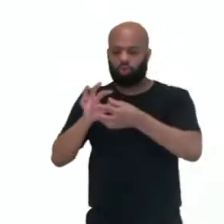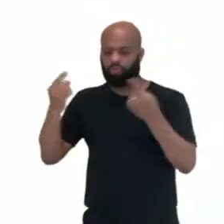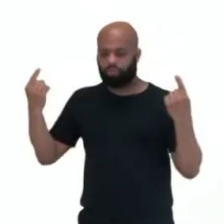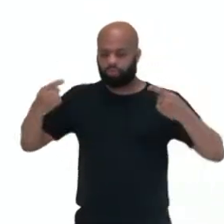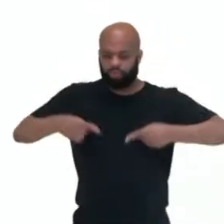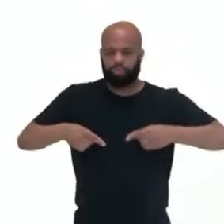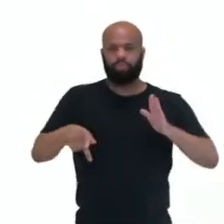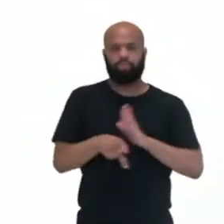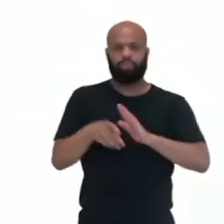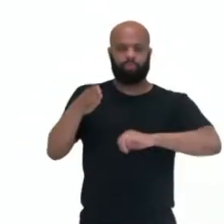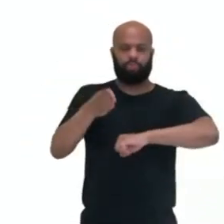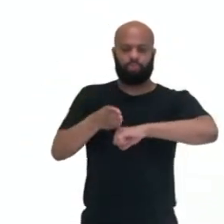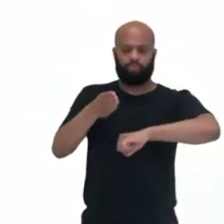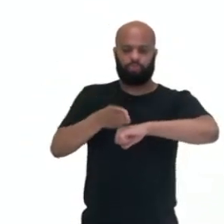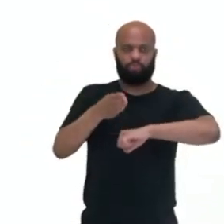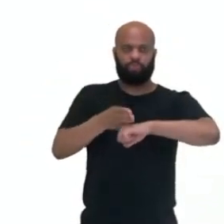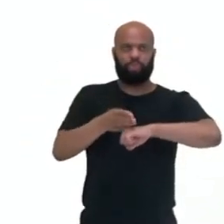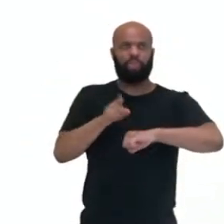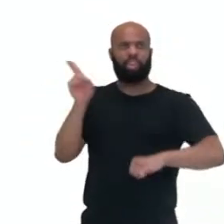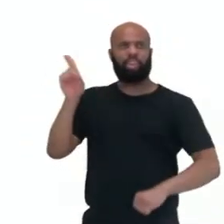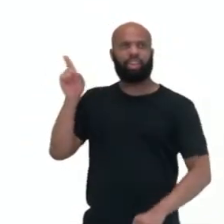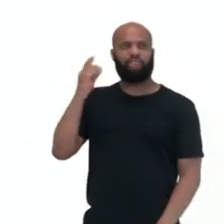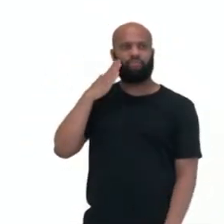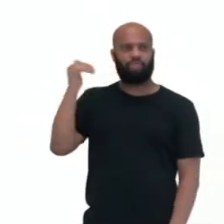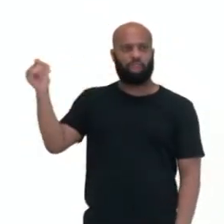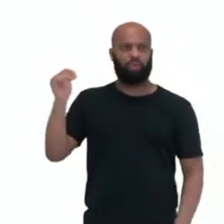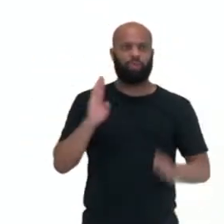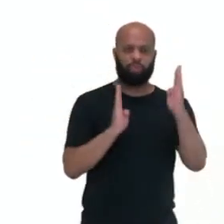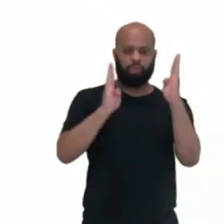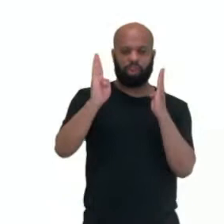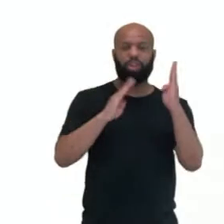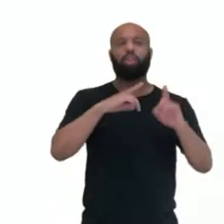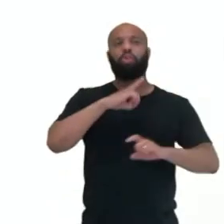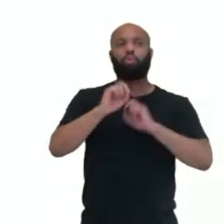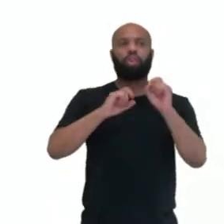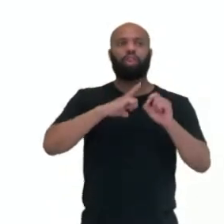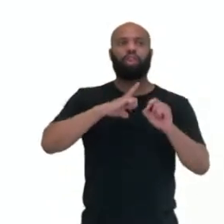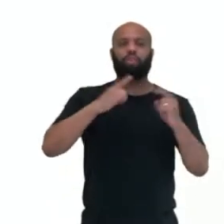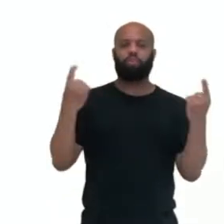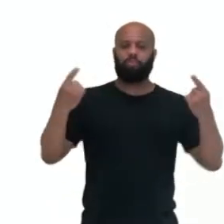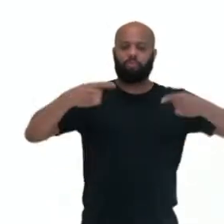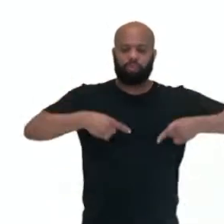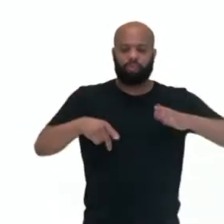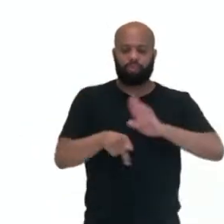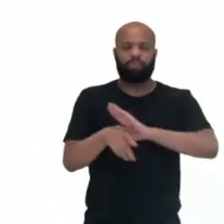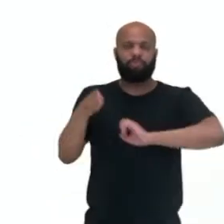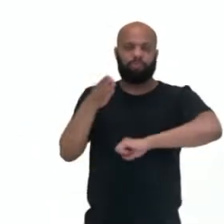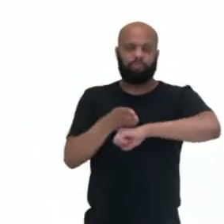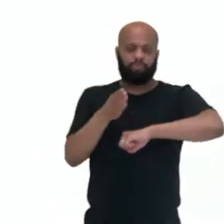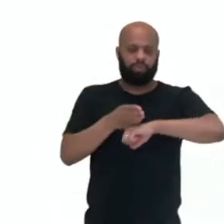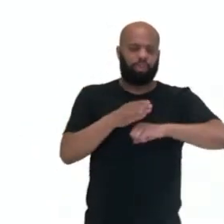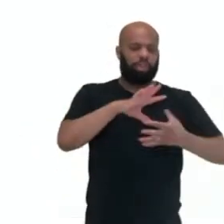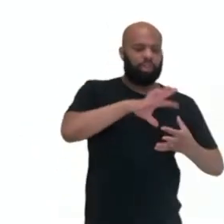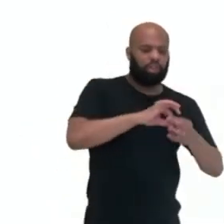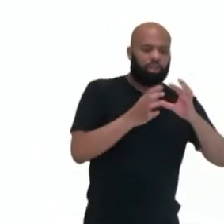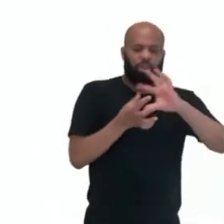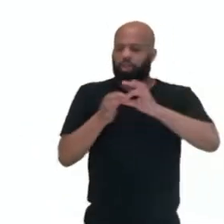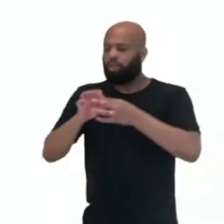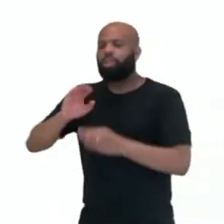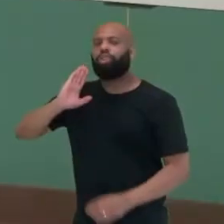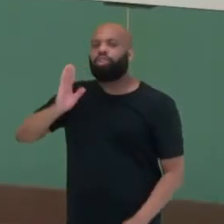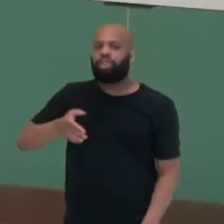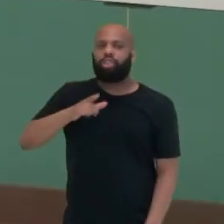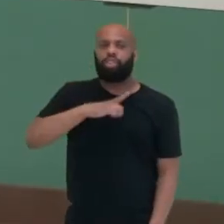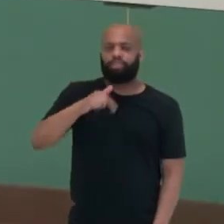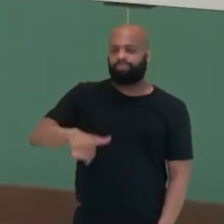Era Moderna. Essa data aqui é bem conhecida, que foi quando a gente teve os Jogos Olímpicos da Era Moderna. Então ele já existia